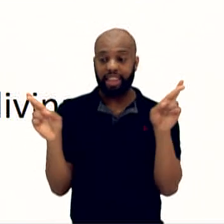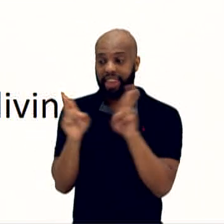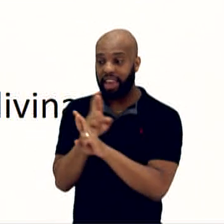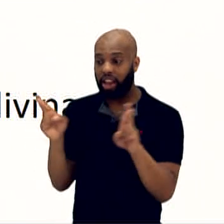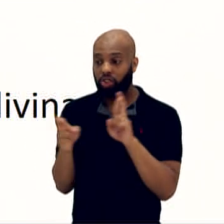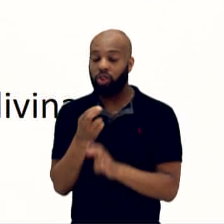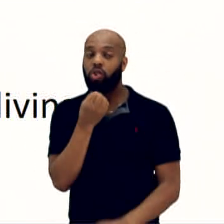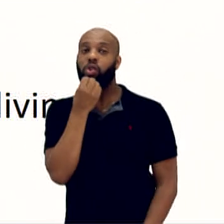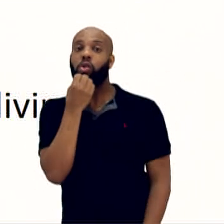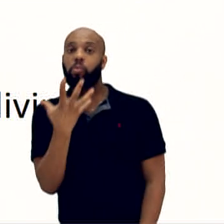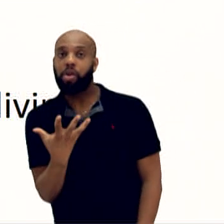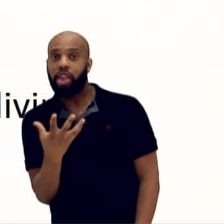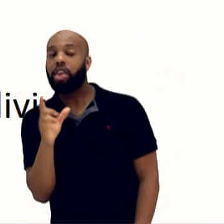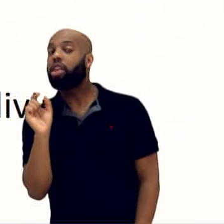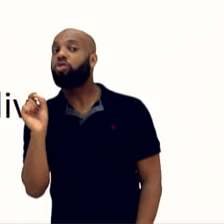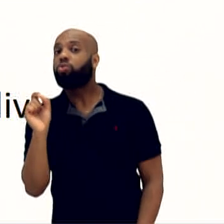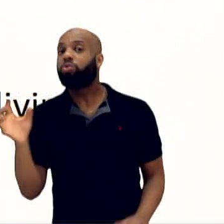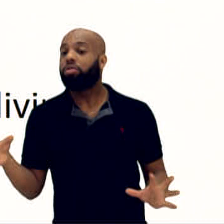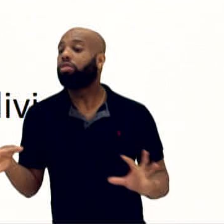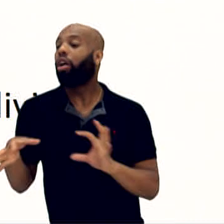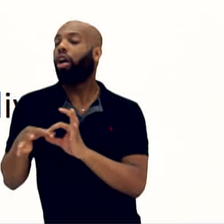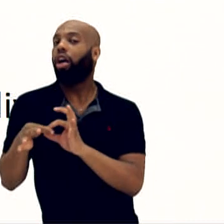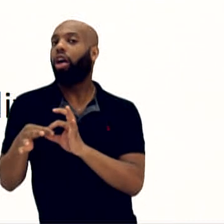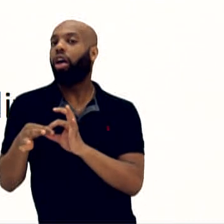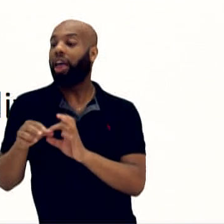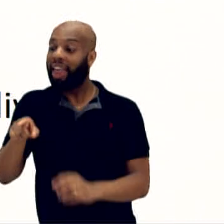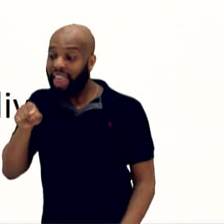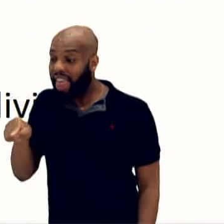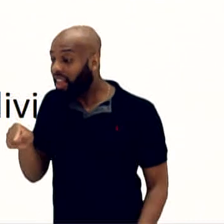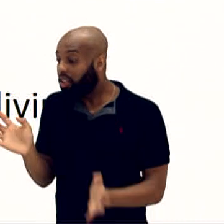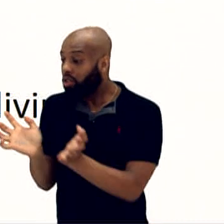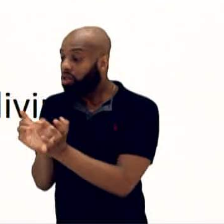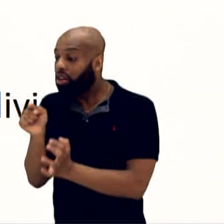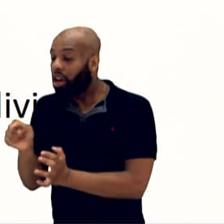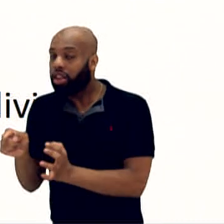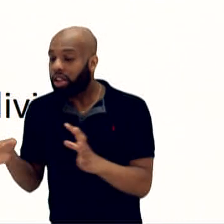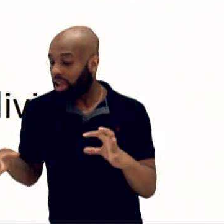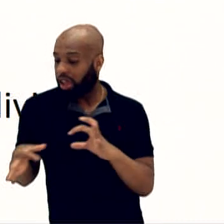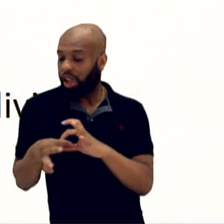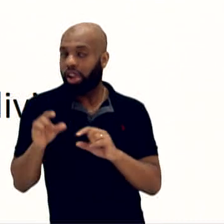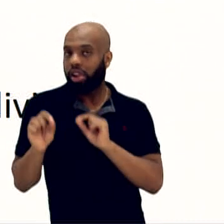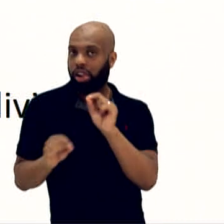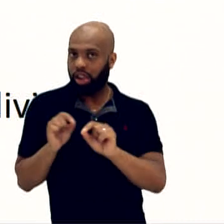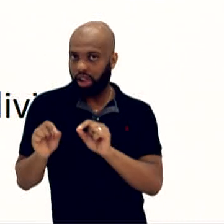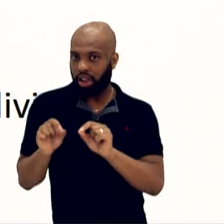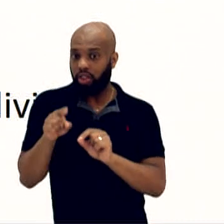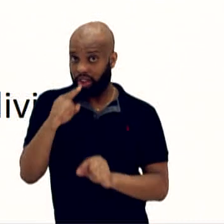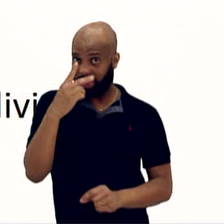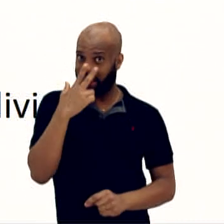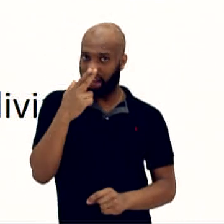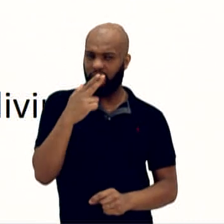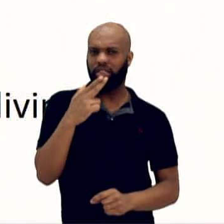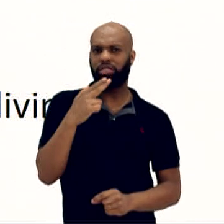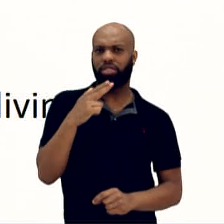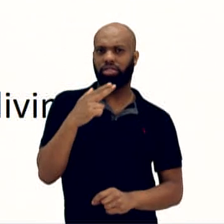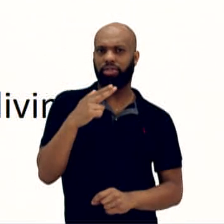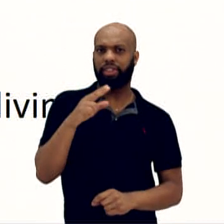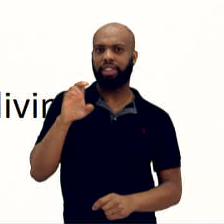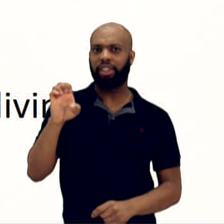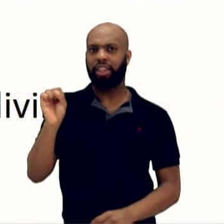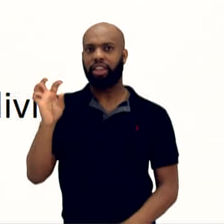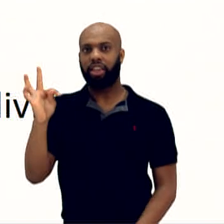bem ao quê? Dentre as alternativas que temos presentes aqui, assinale a alternativa que você acredita que o